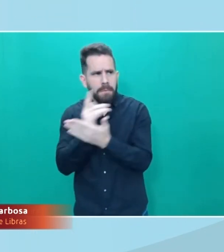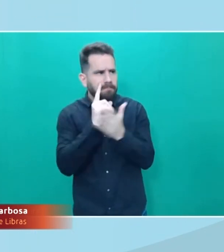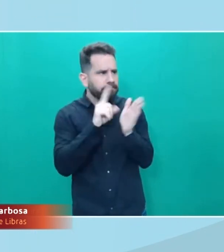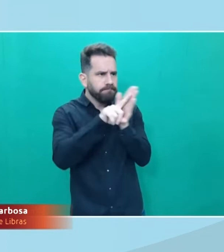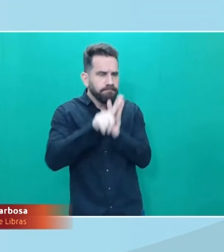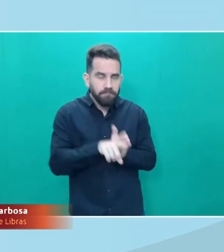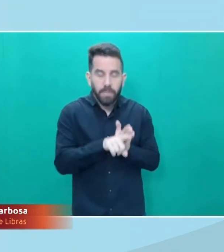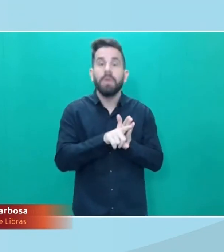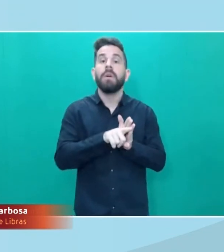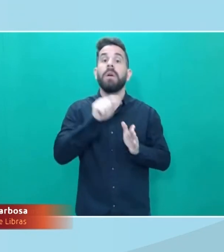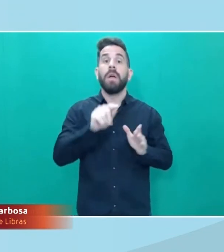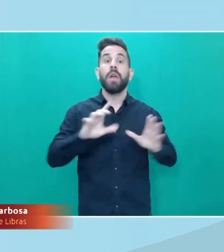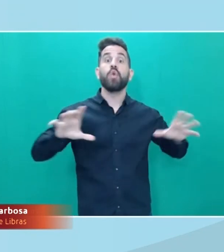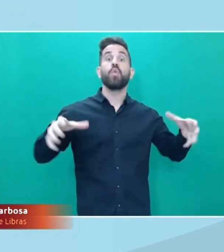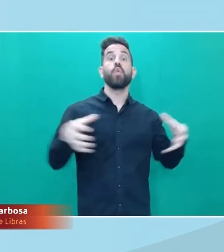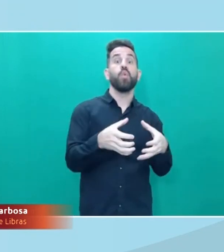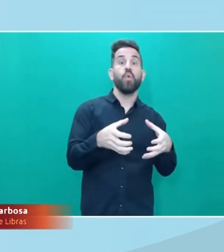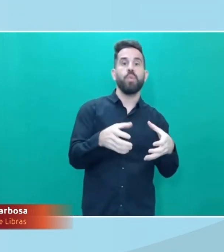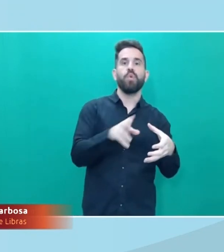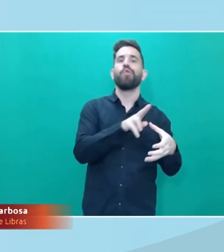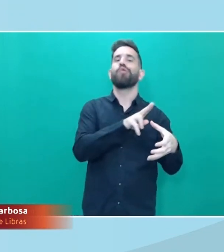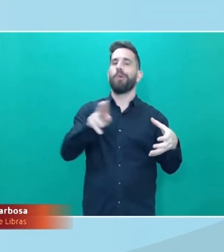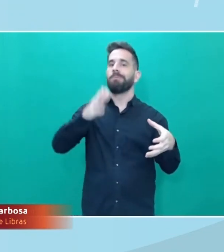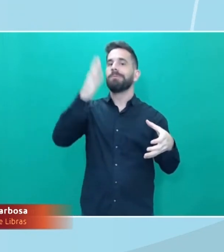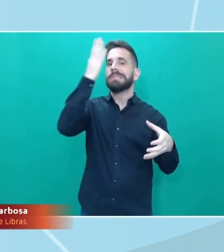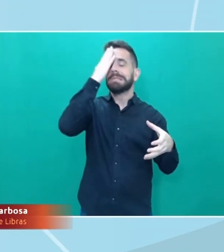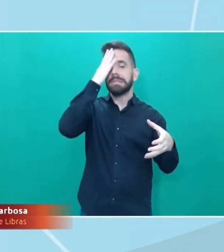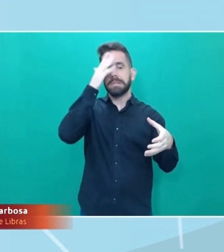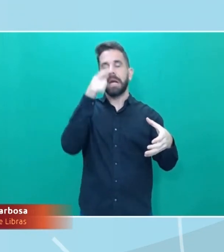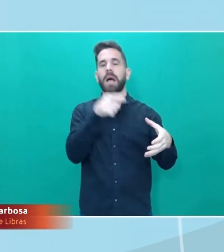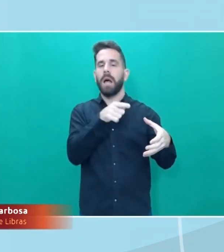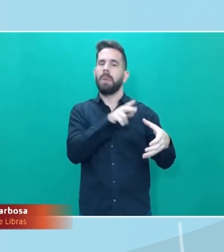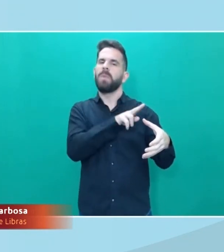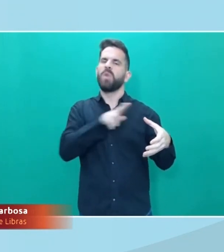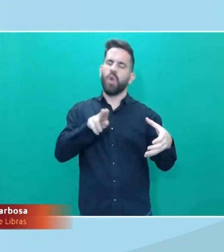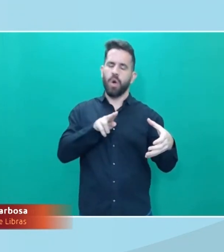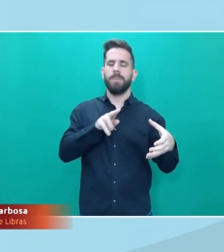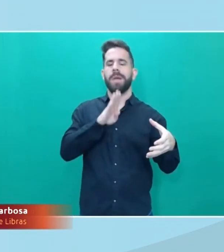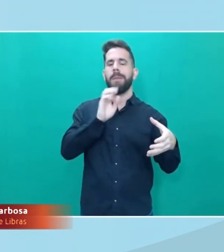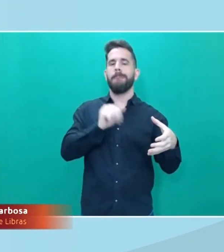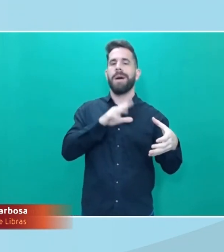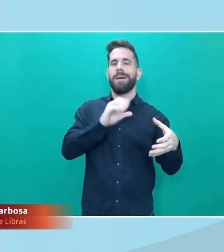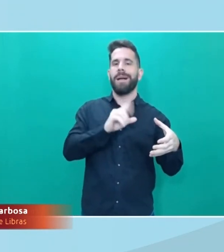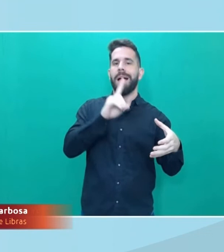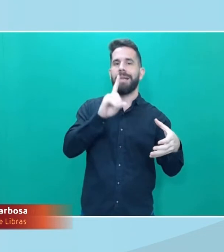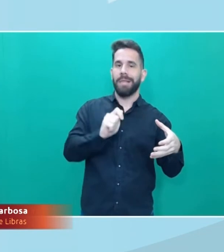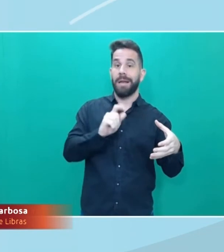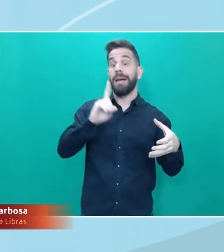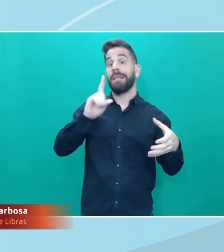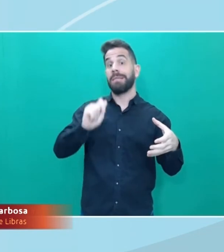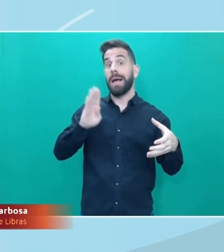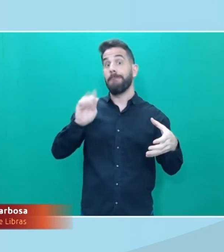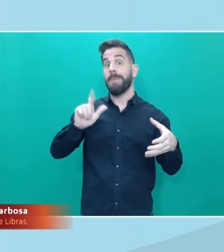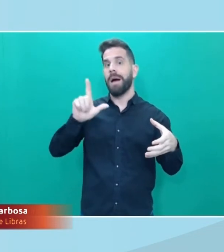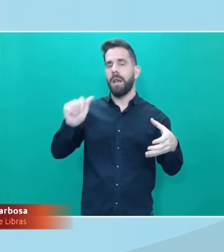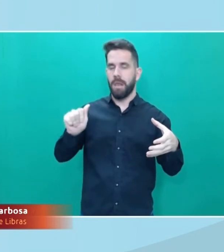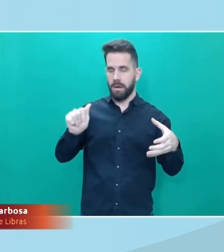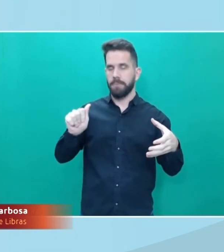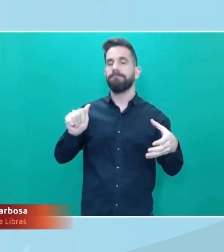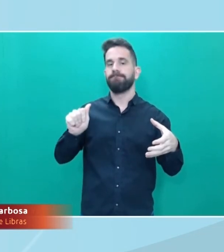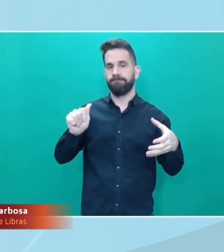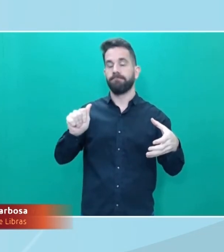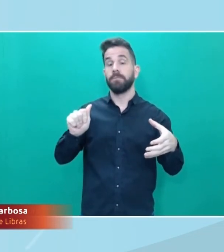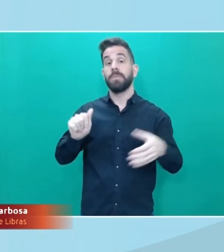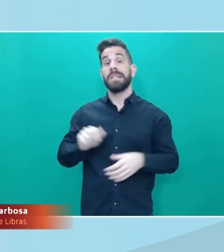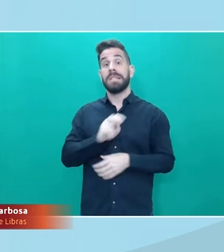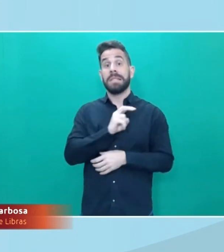de um grupo conhecido popularmente como Bancada da Bala. De acordo com o Sou da Paz, 57 deputados estaduais, sendo